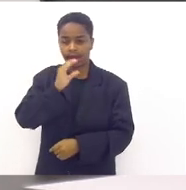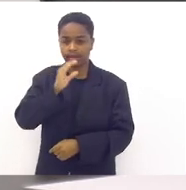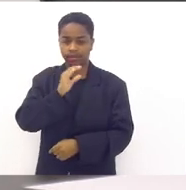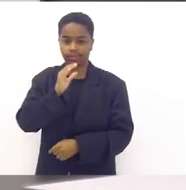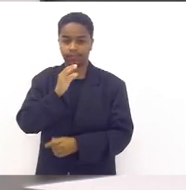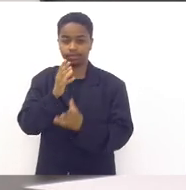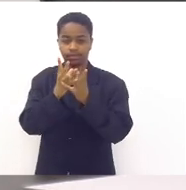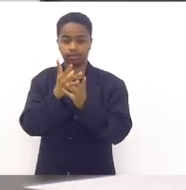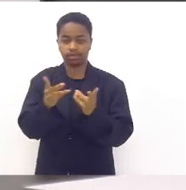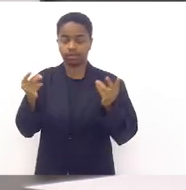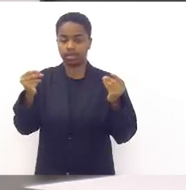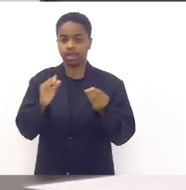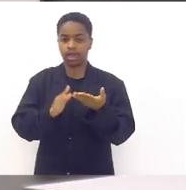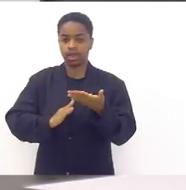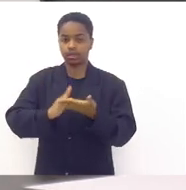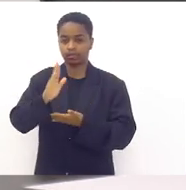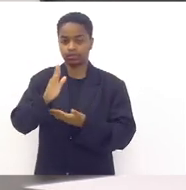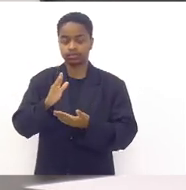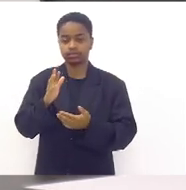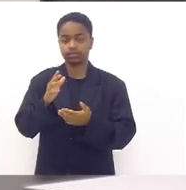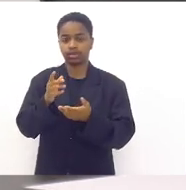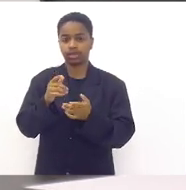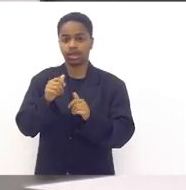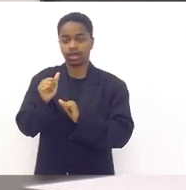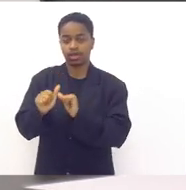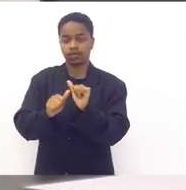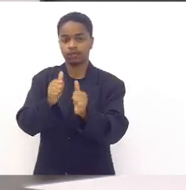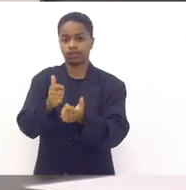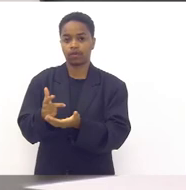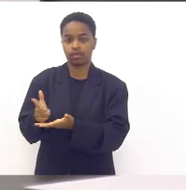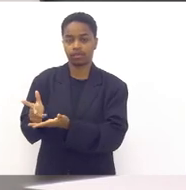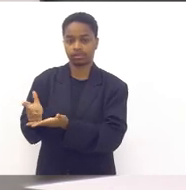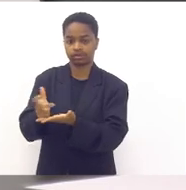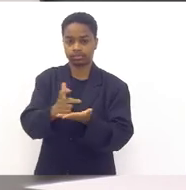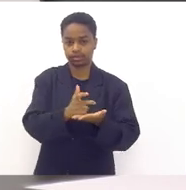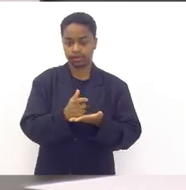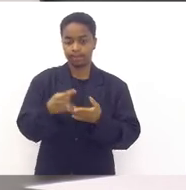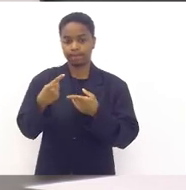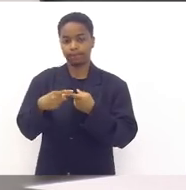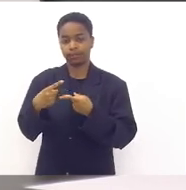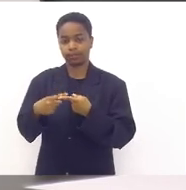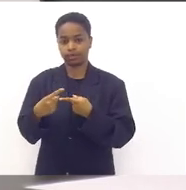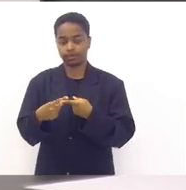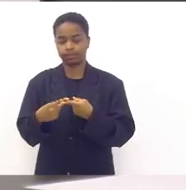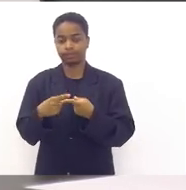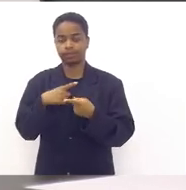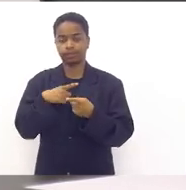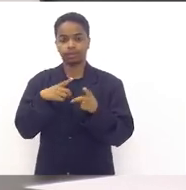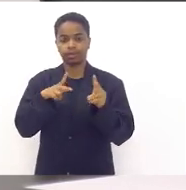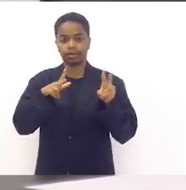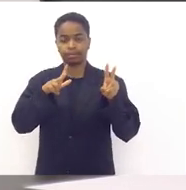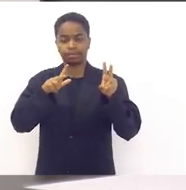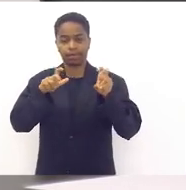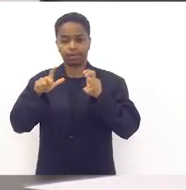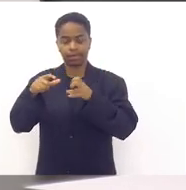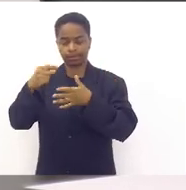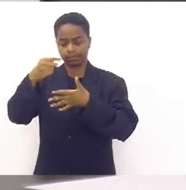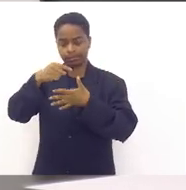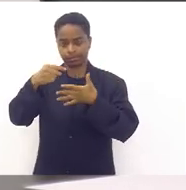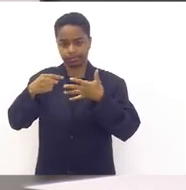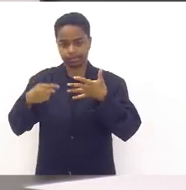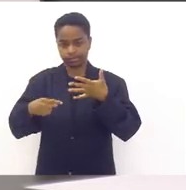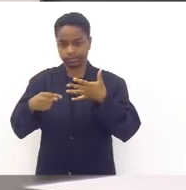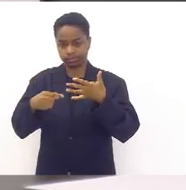da aprovação da reforma tributária. Né? Por mais que haja aí questões pontuais aqui e